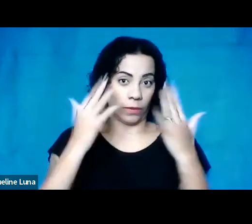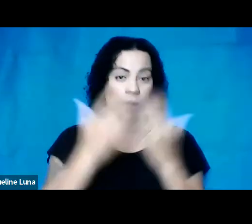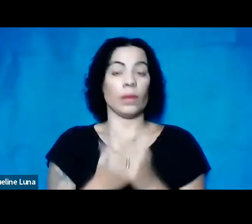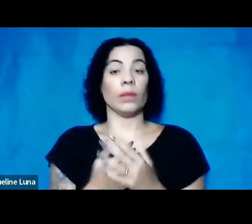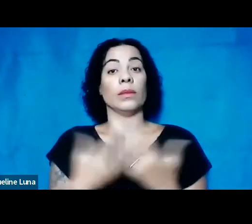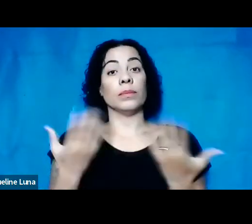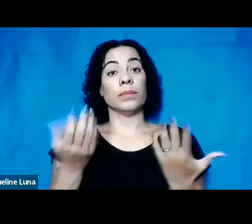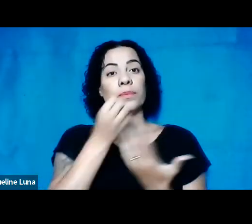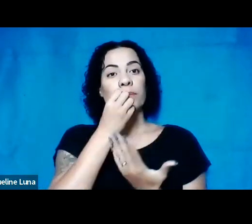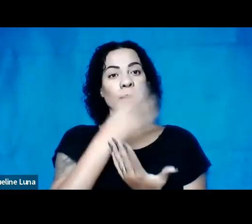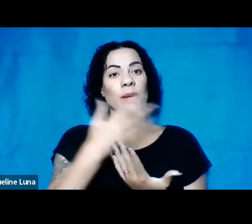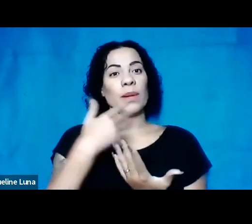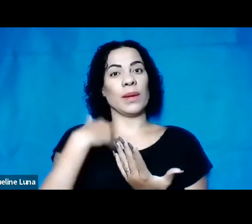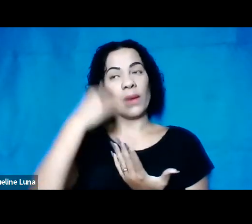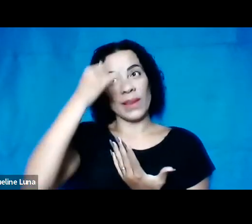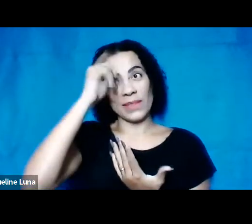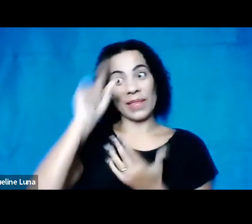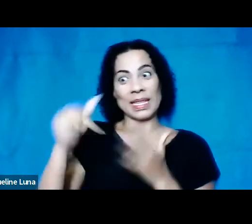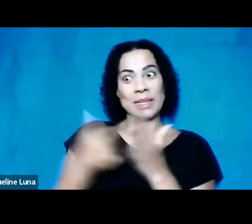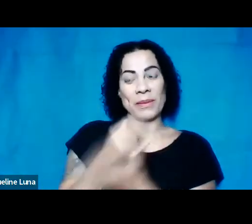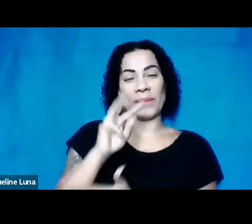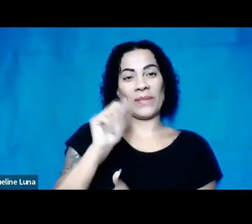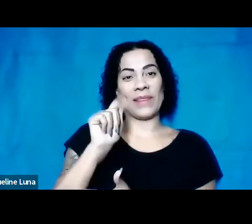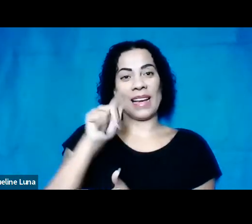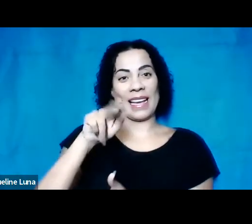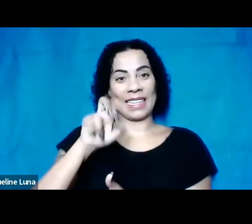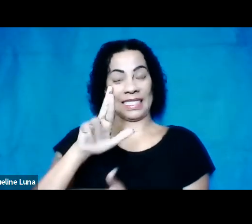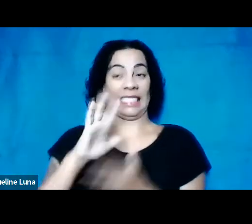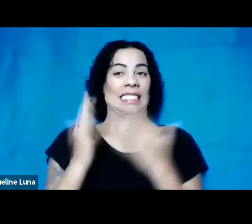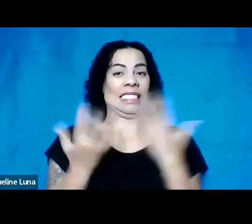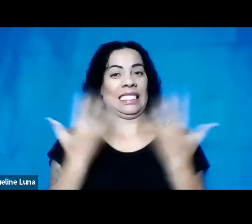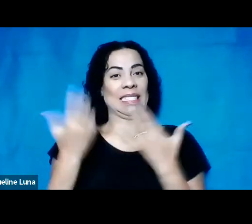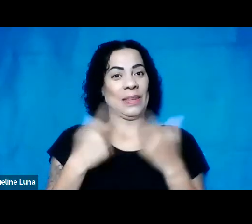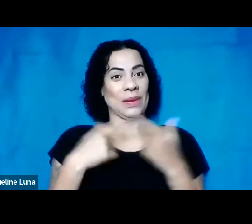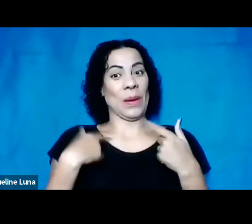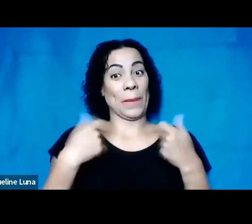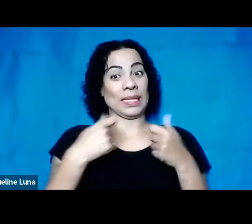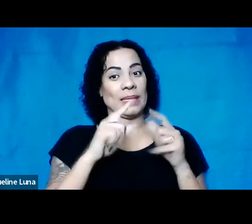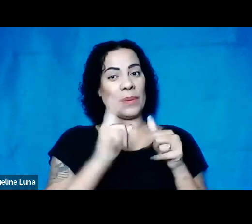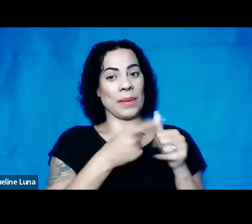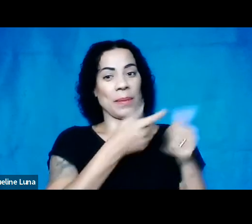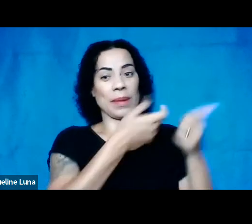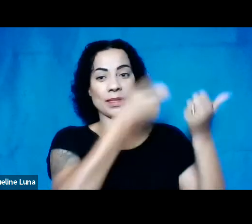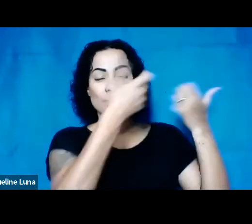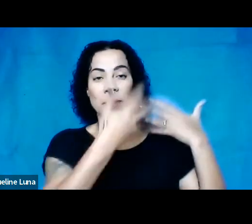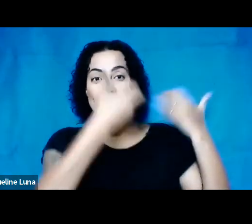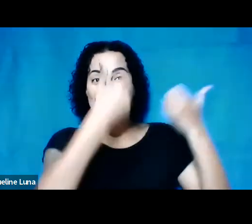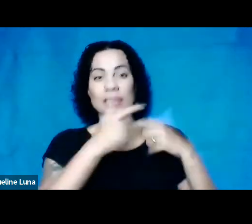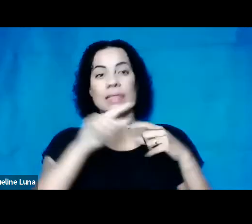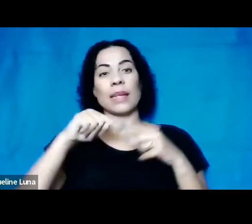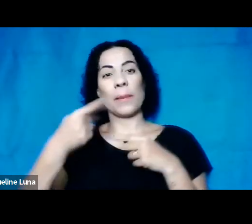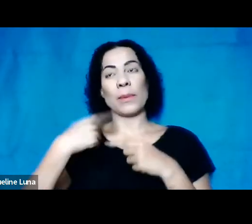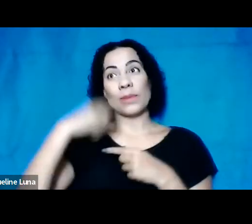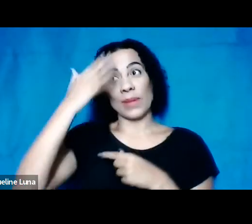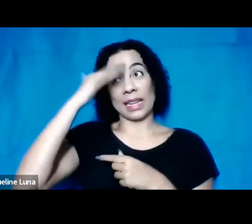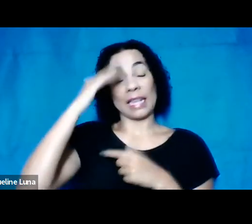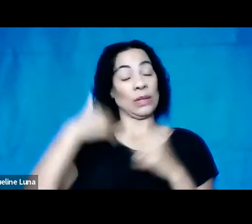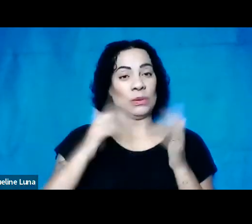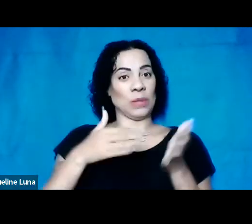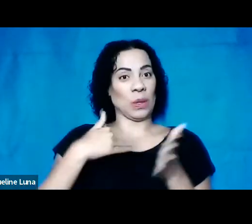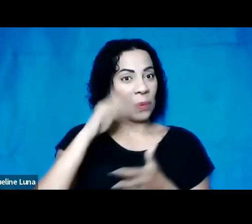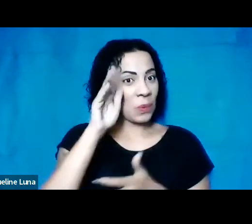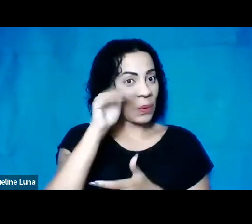que eu não fiquei com essa pergunta do Wagner. Eu preciso de explicação para entender. Já estou curioso, né?